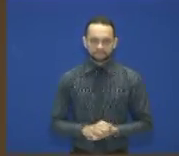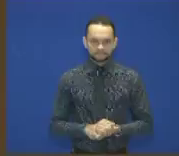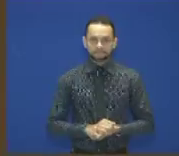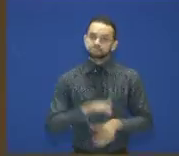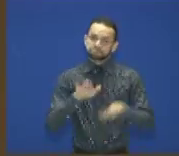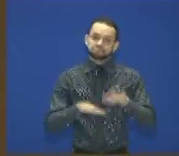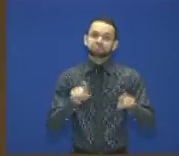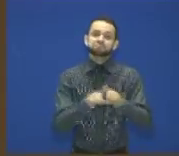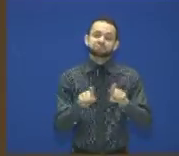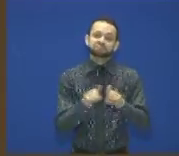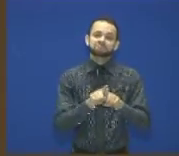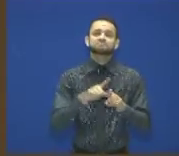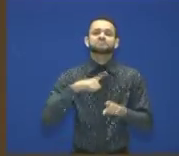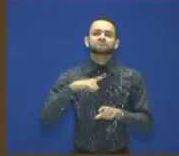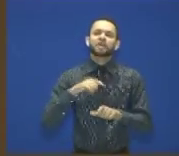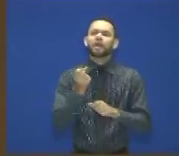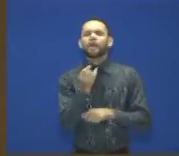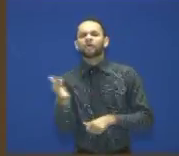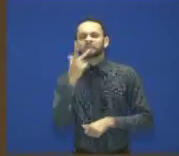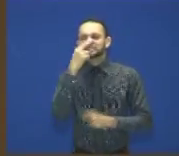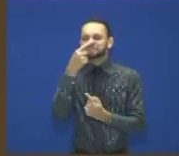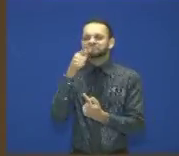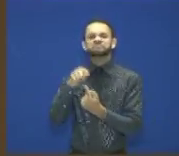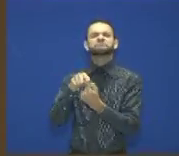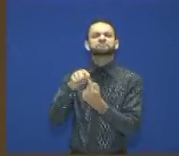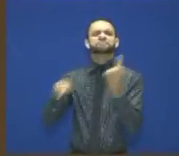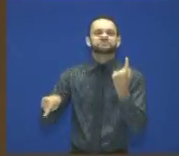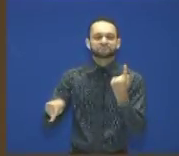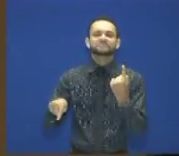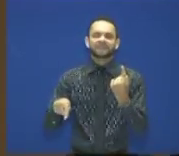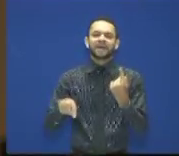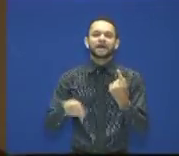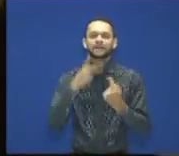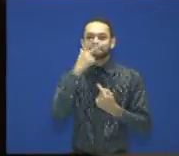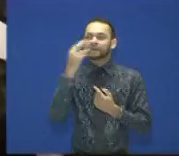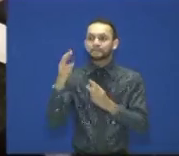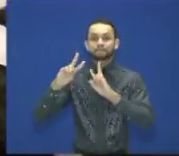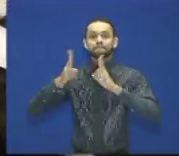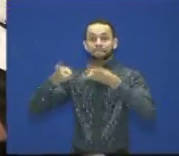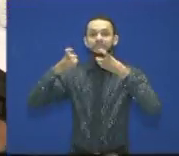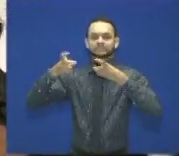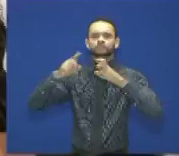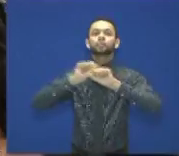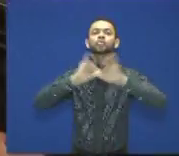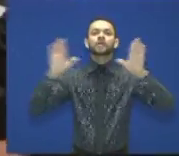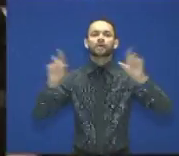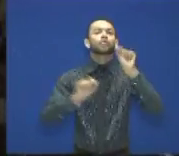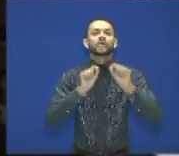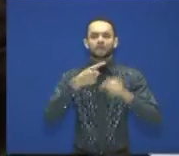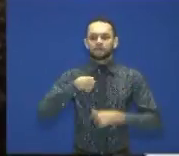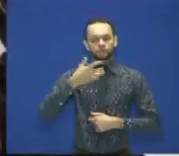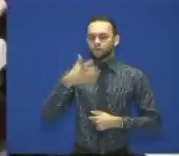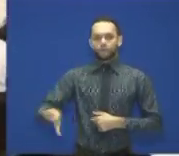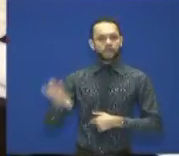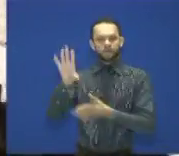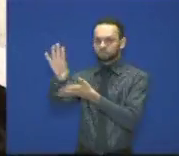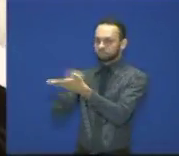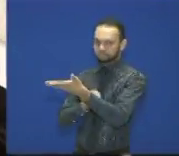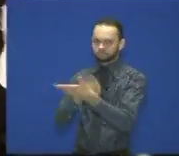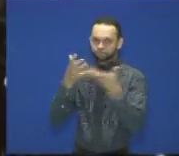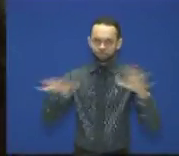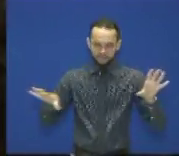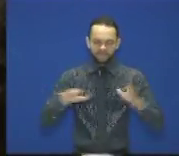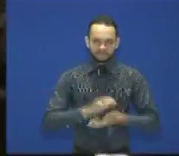aquele pelos quais não nos identificamos, nos faz perceber com clareza o que não queremos ser. Também, o sentimento